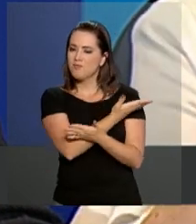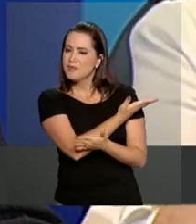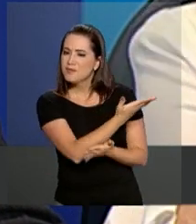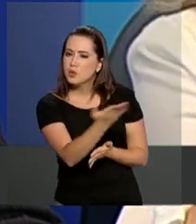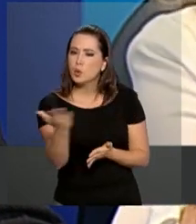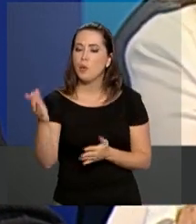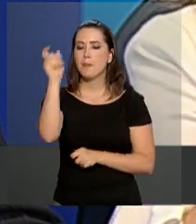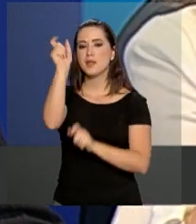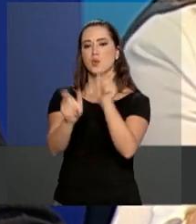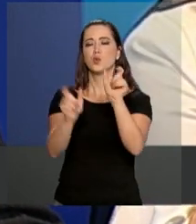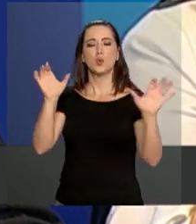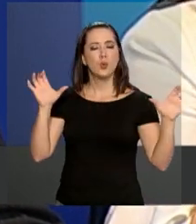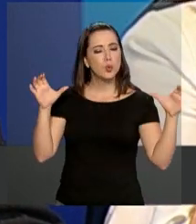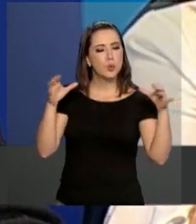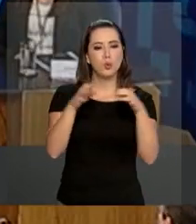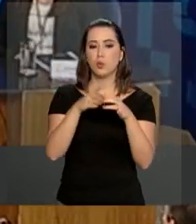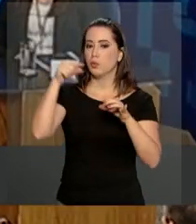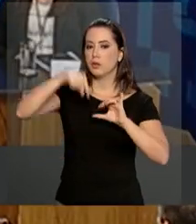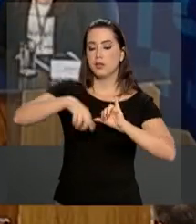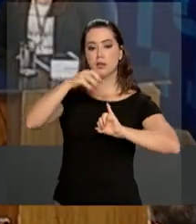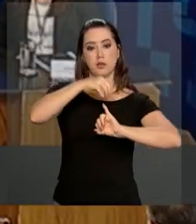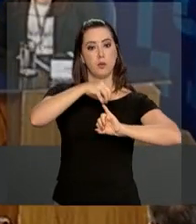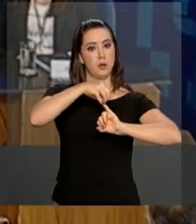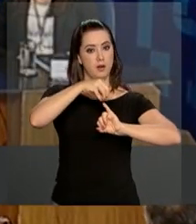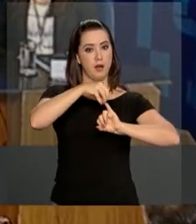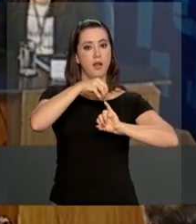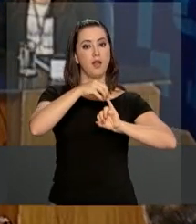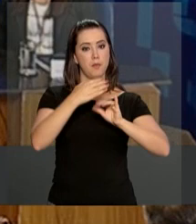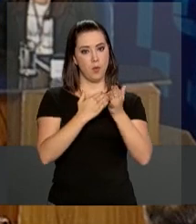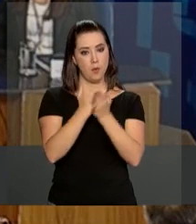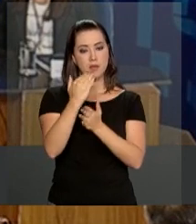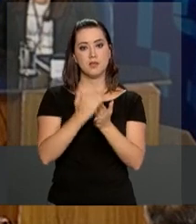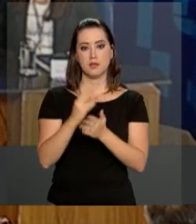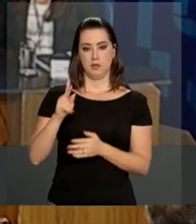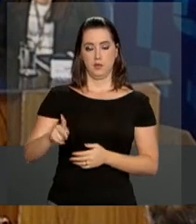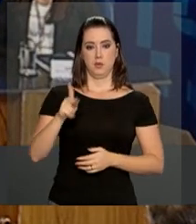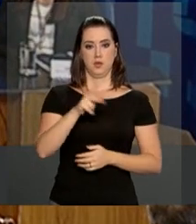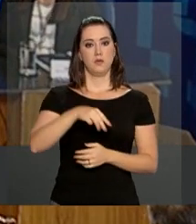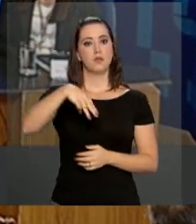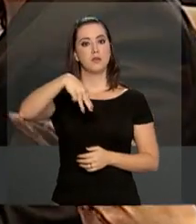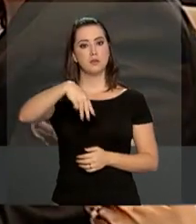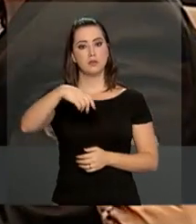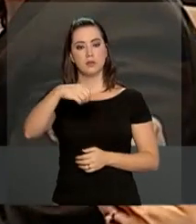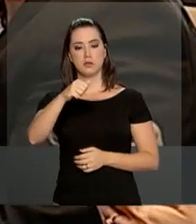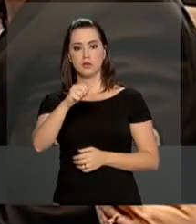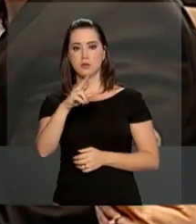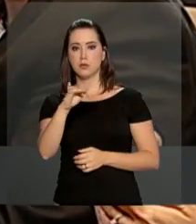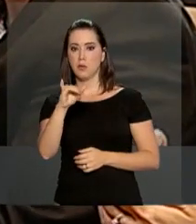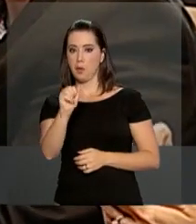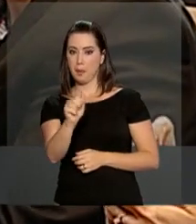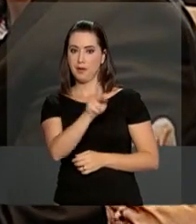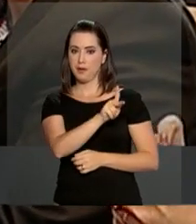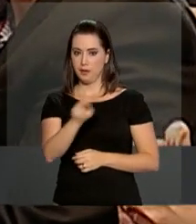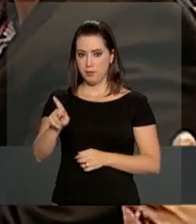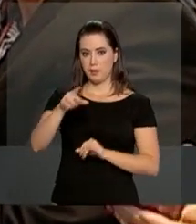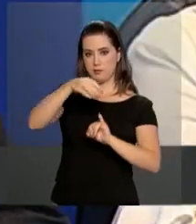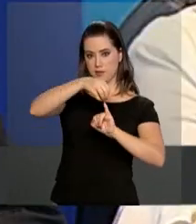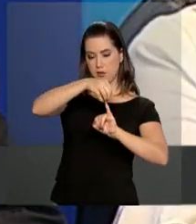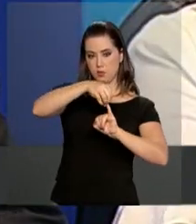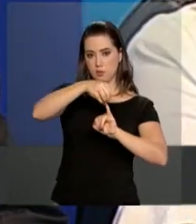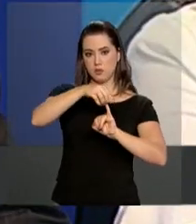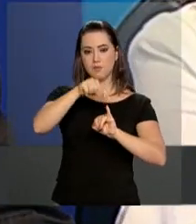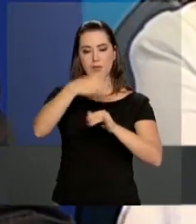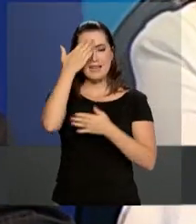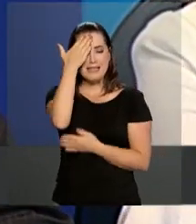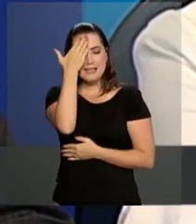toda toda a equipe do inep pela começando pela professora marinez a nossa presidente do inep fazer aqui um agradecimento